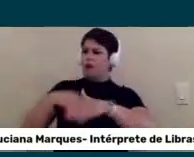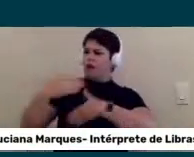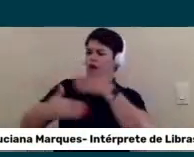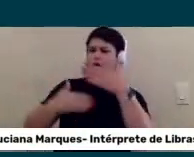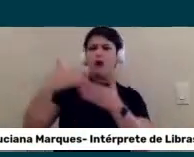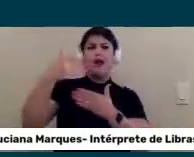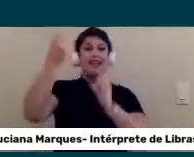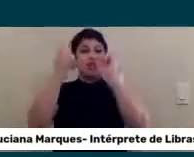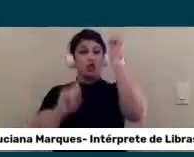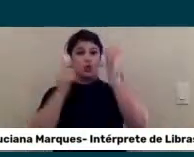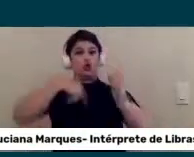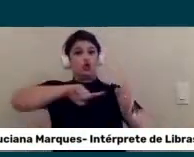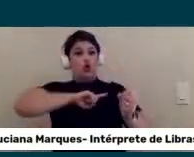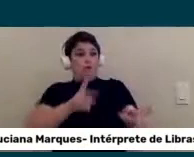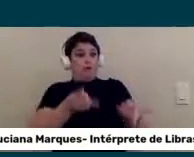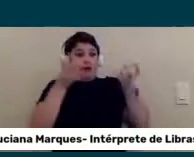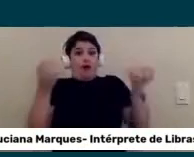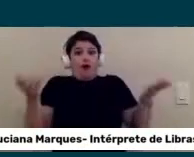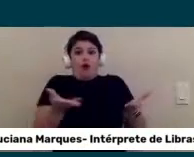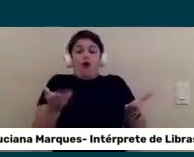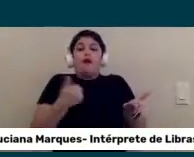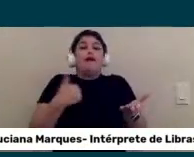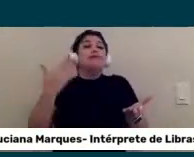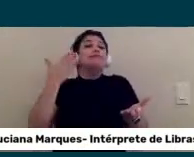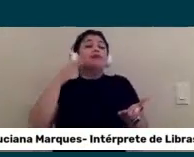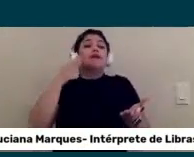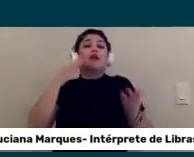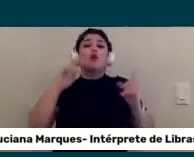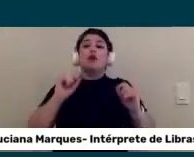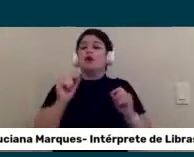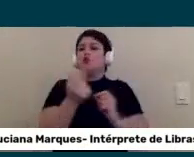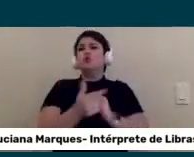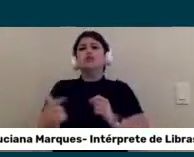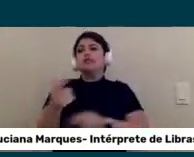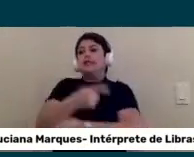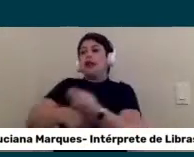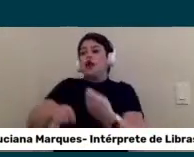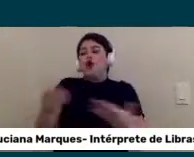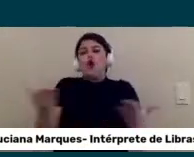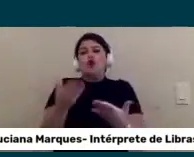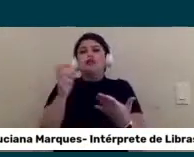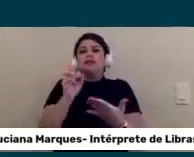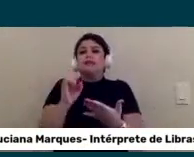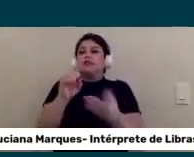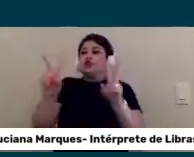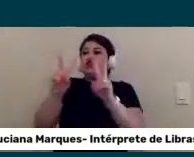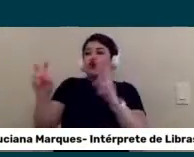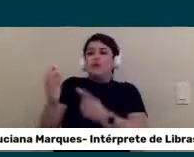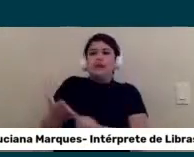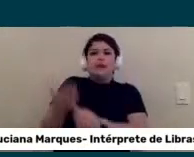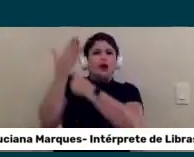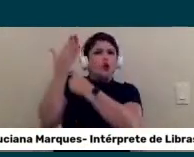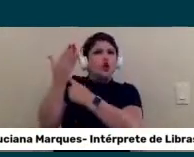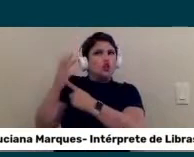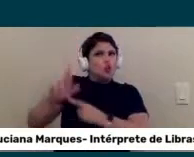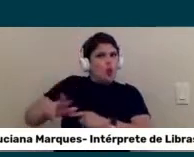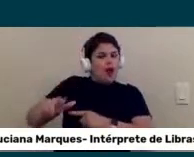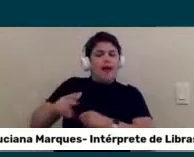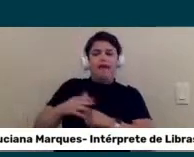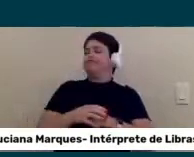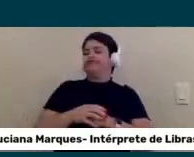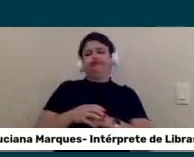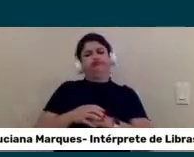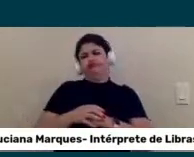está vivendo hoje em dia, é entender que não existe negócio hoje que não seja de tecnologia. E no negócio de tecnologia, ele